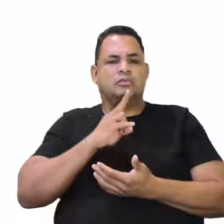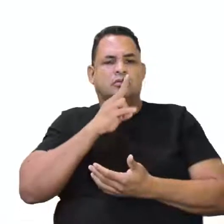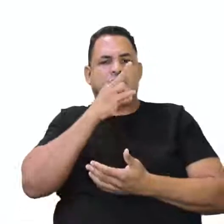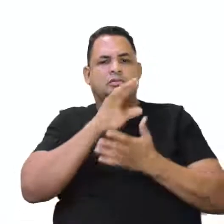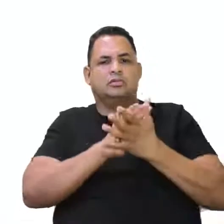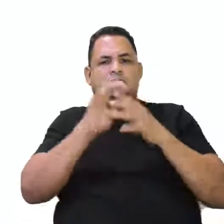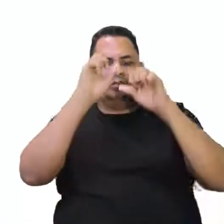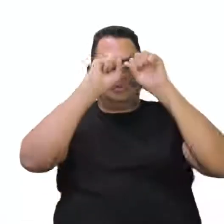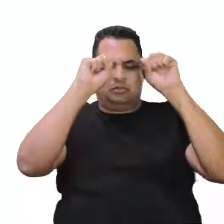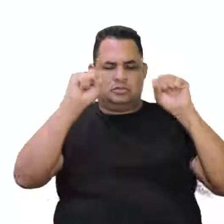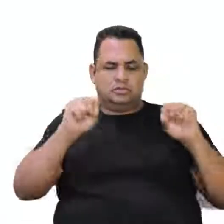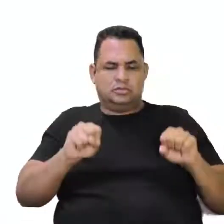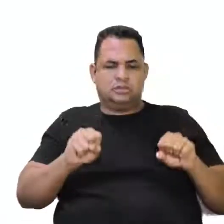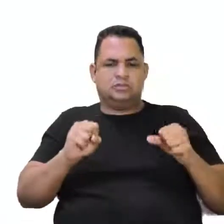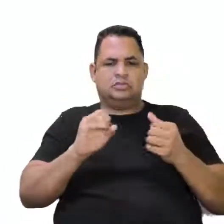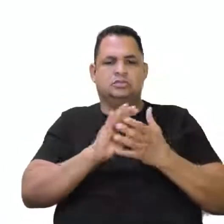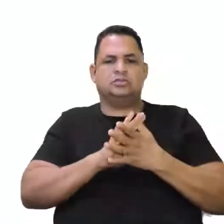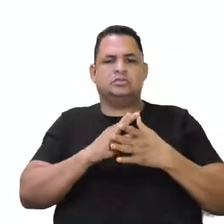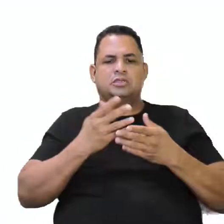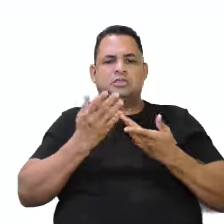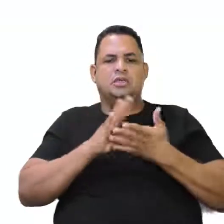fortalecer o sistema imunológico, né?